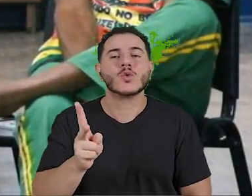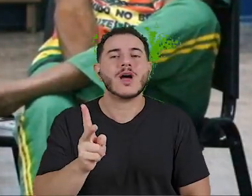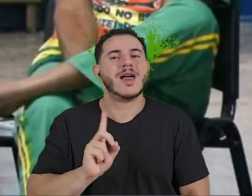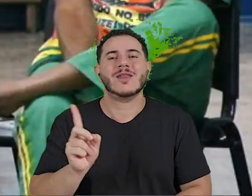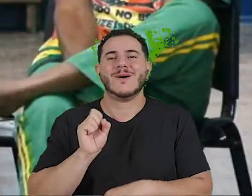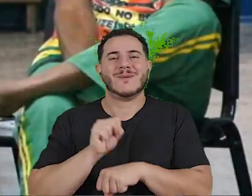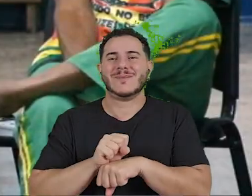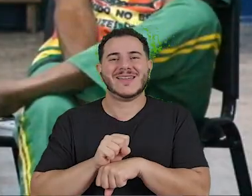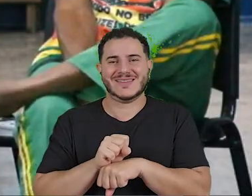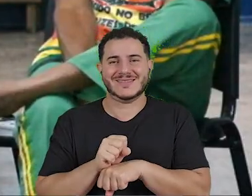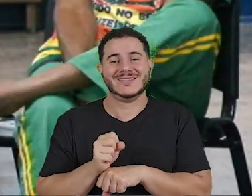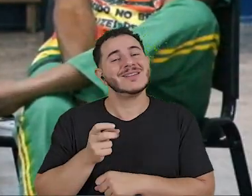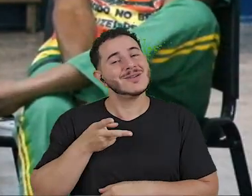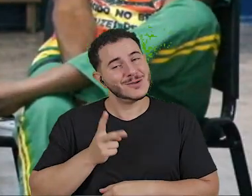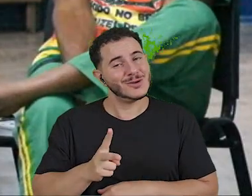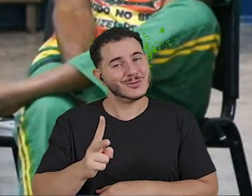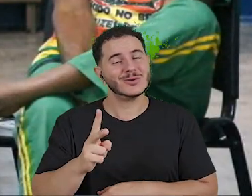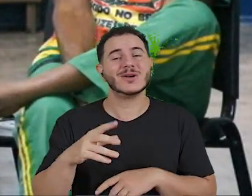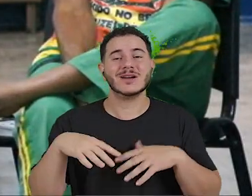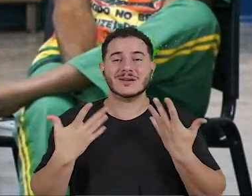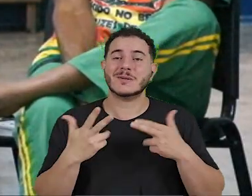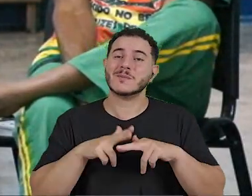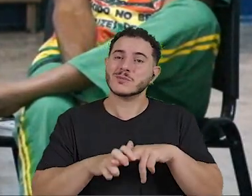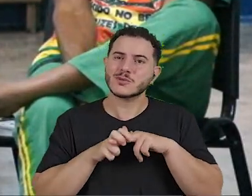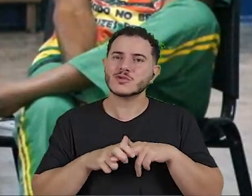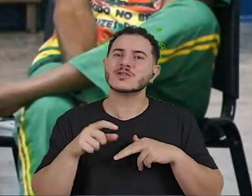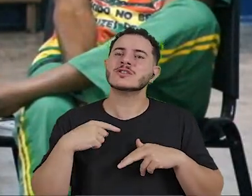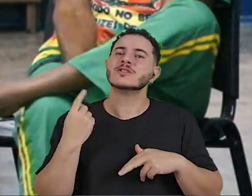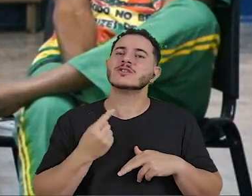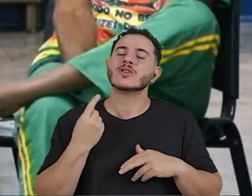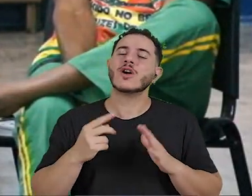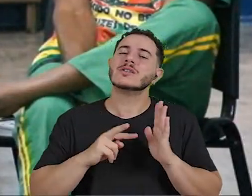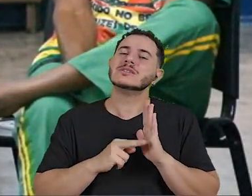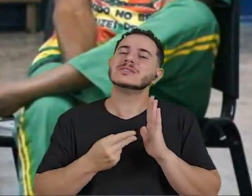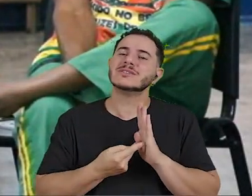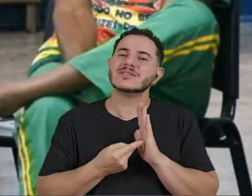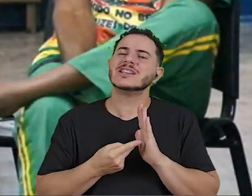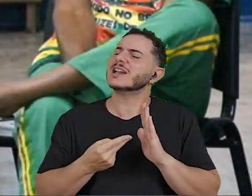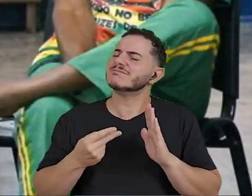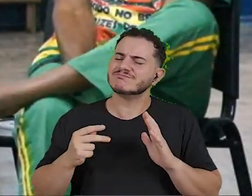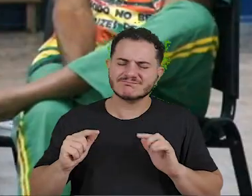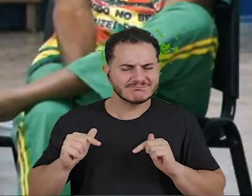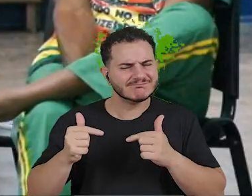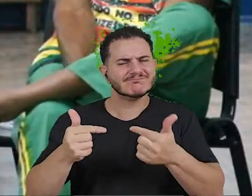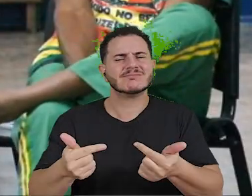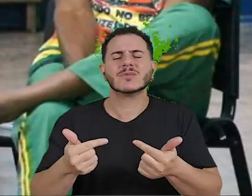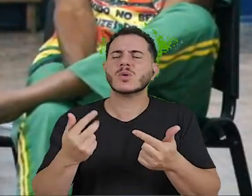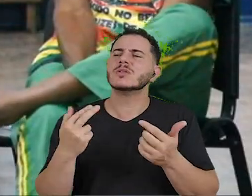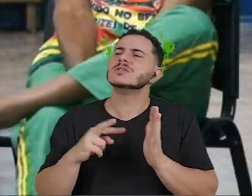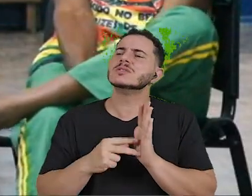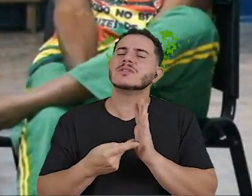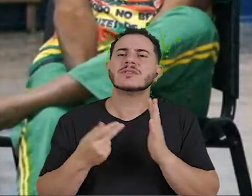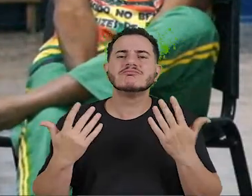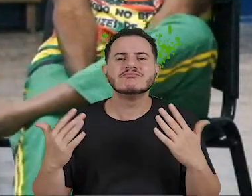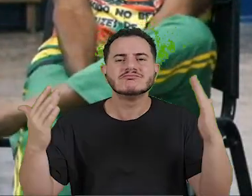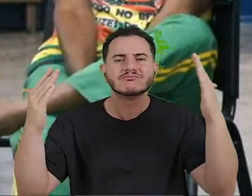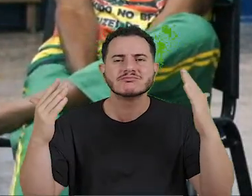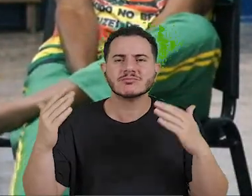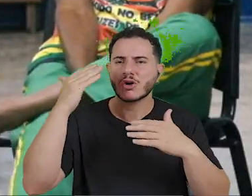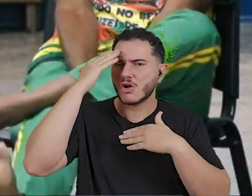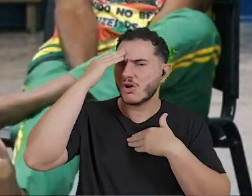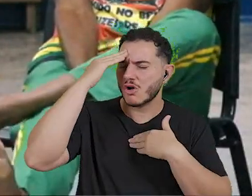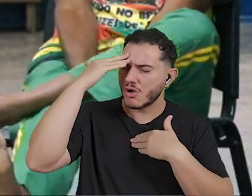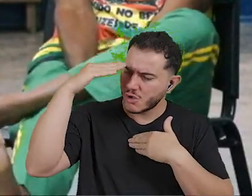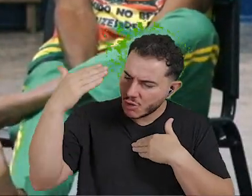tinha de vir para, de fato, bater palmas, render homenagem a essa pessoa